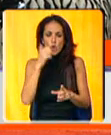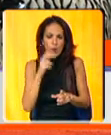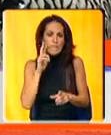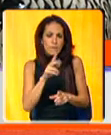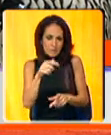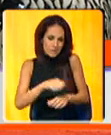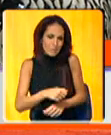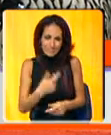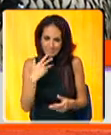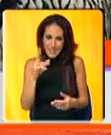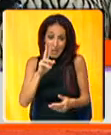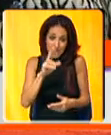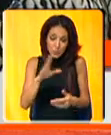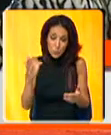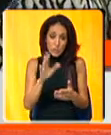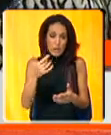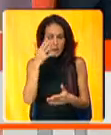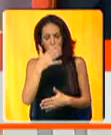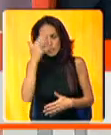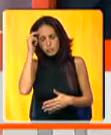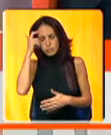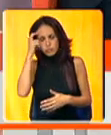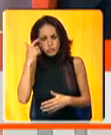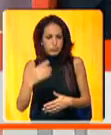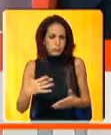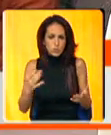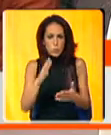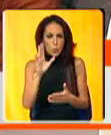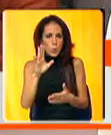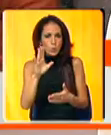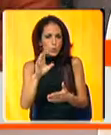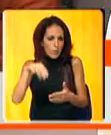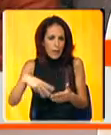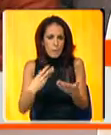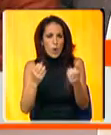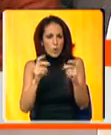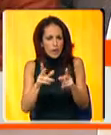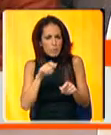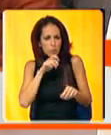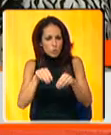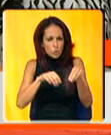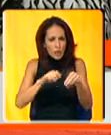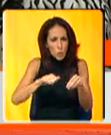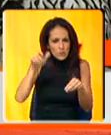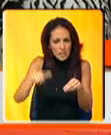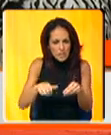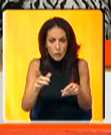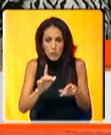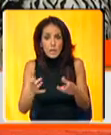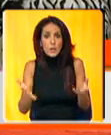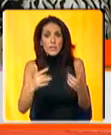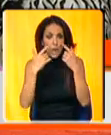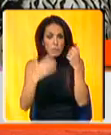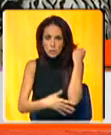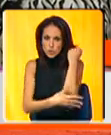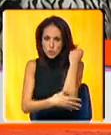dói ver. Isso eu não posso negar. Quando ela diz que está perdidinha da cabeça. Sim, mas é como eu digo, até que ponto é que ela nos estará a jogar também contra ele? Até quando ela mostra